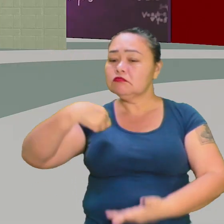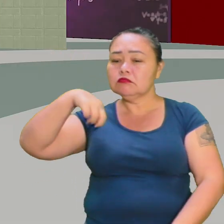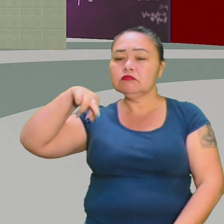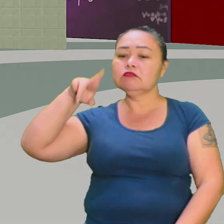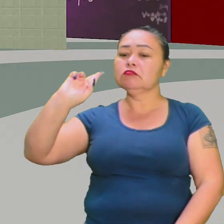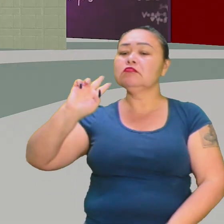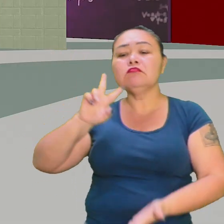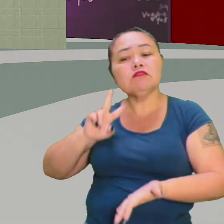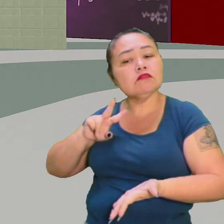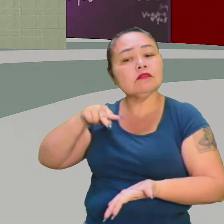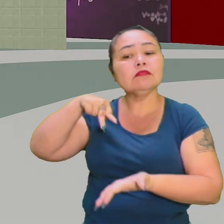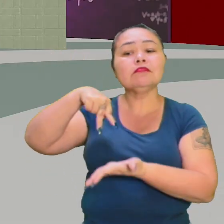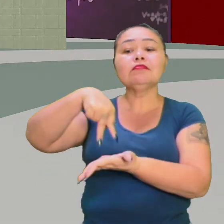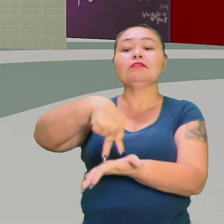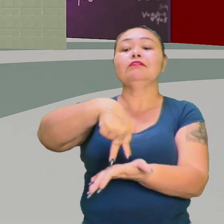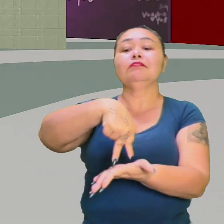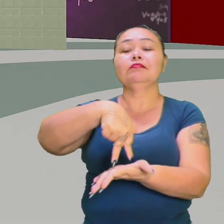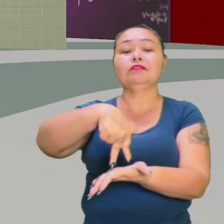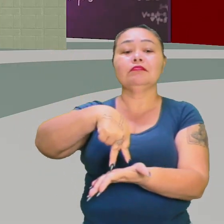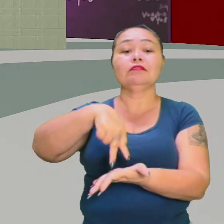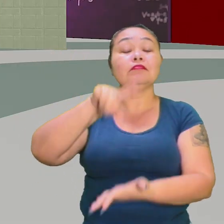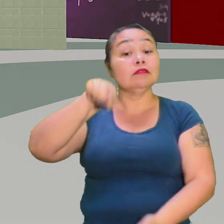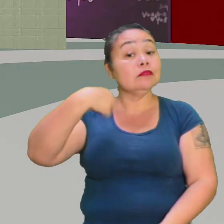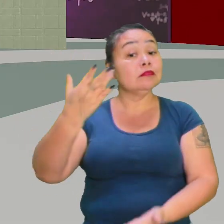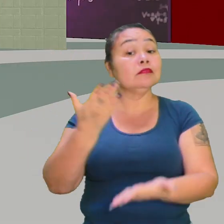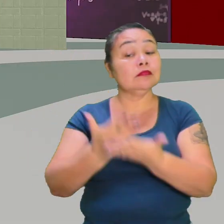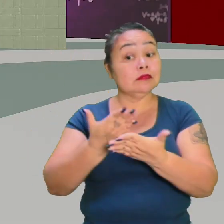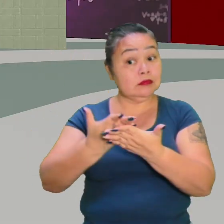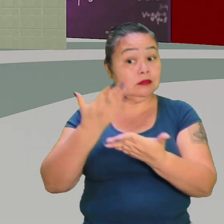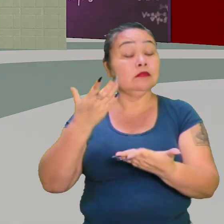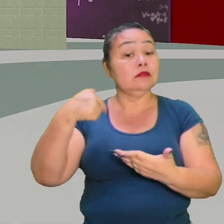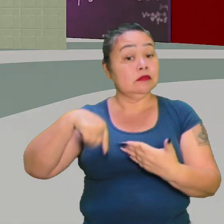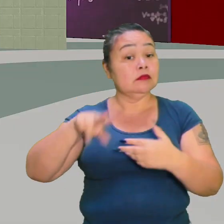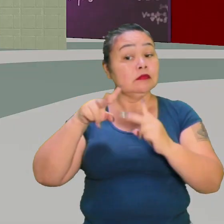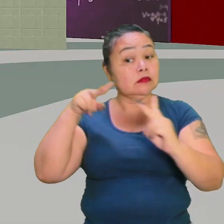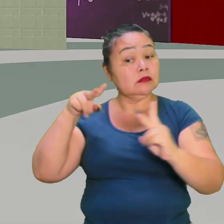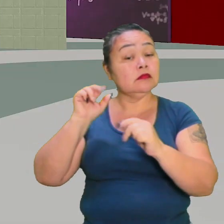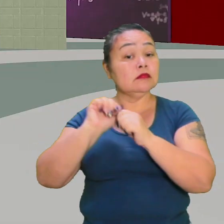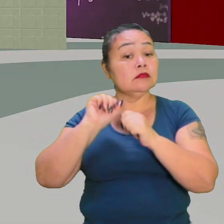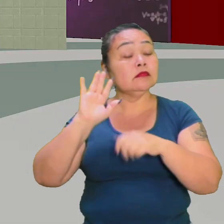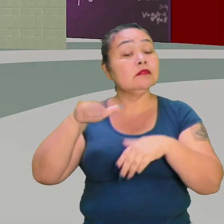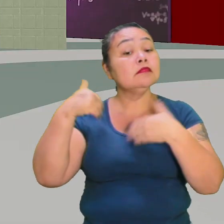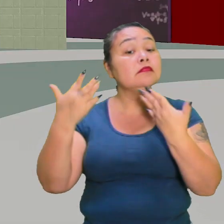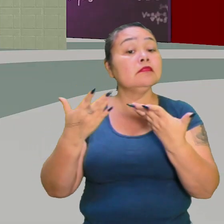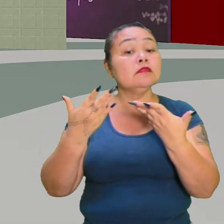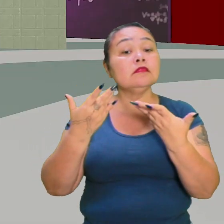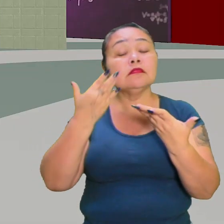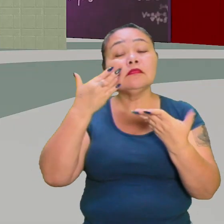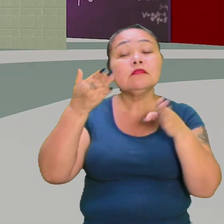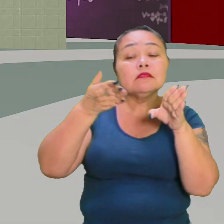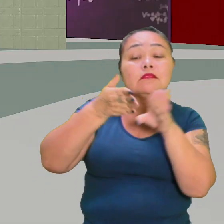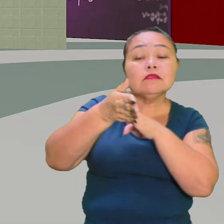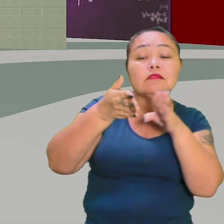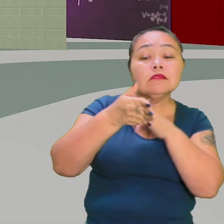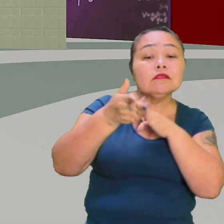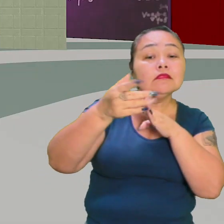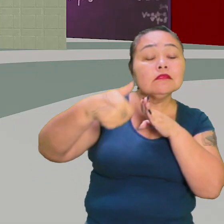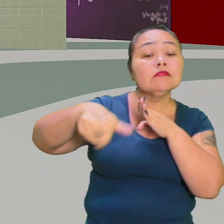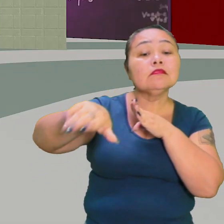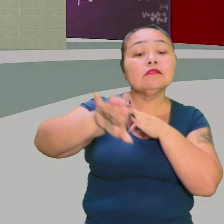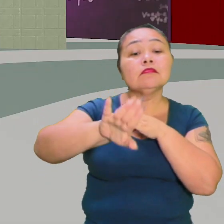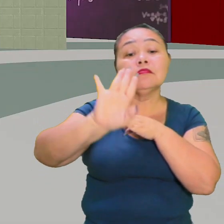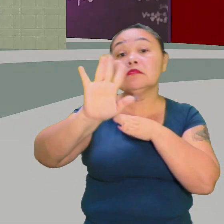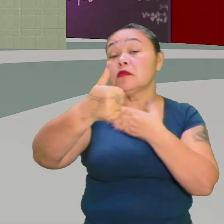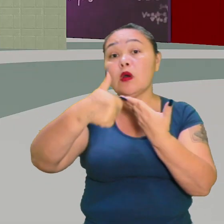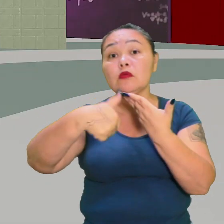de protagonismo, tá certo? Estas aulas híbridas, a gente está aqui mais para orientar vocês,